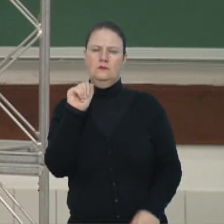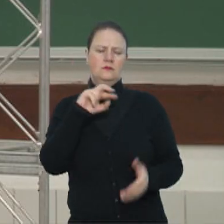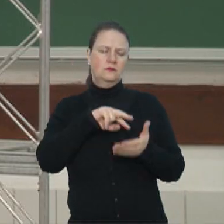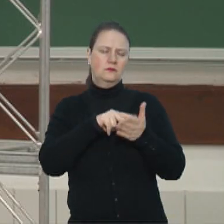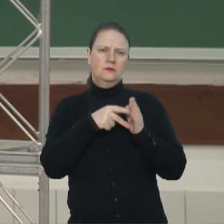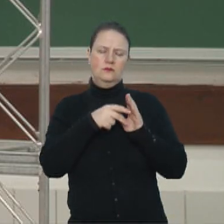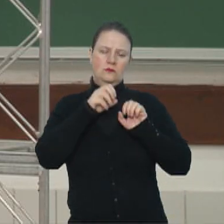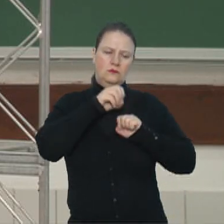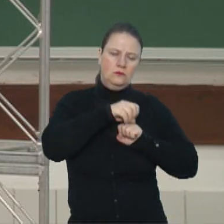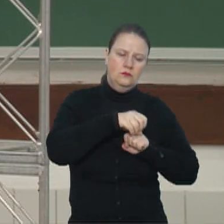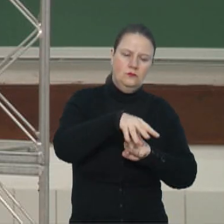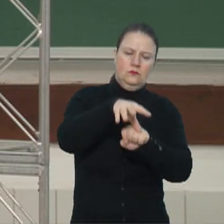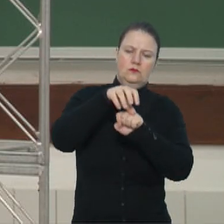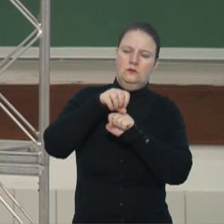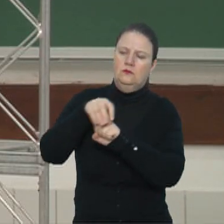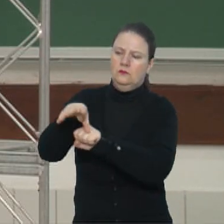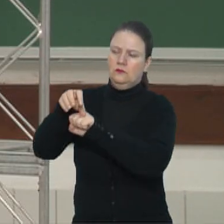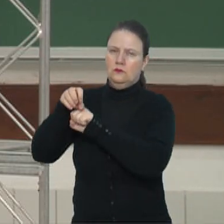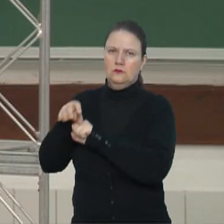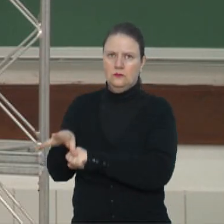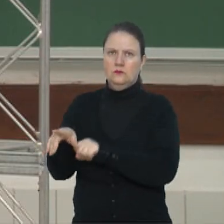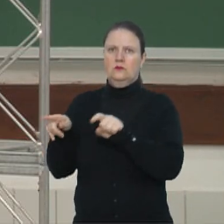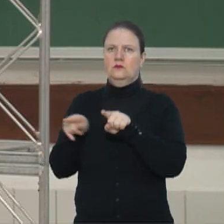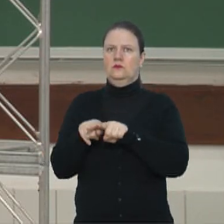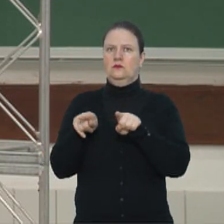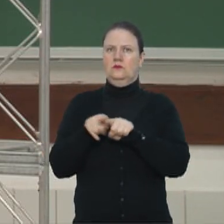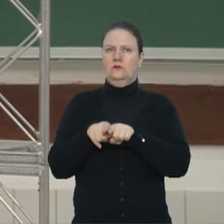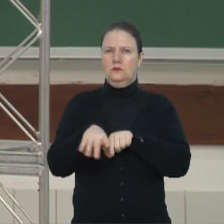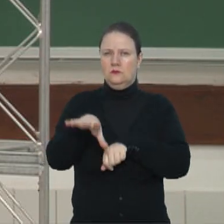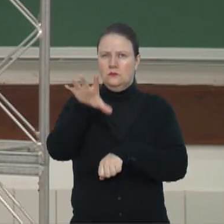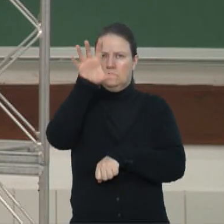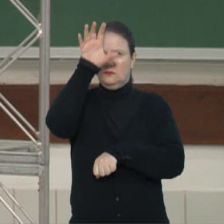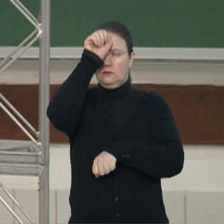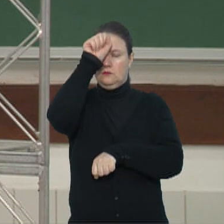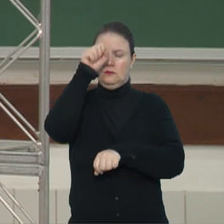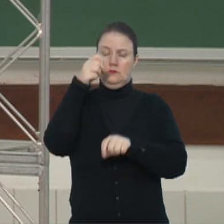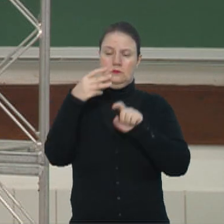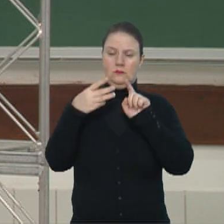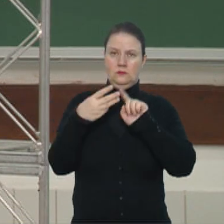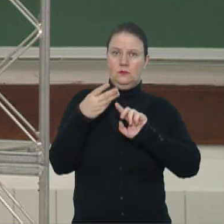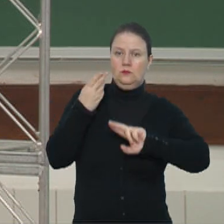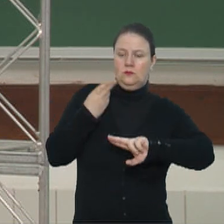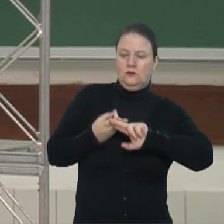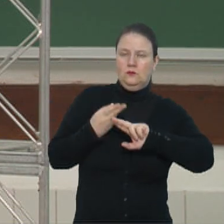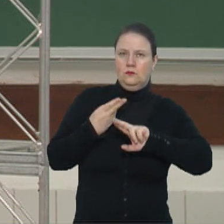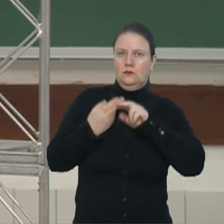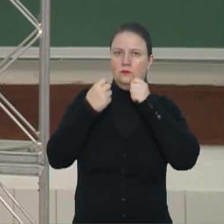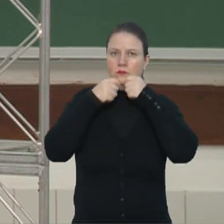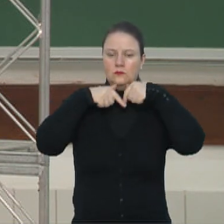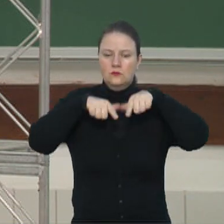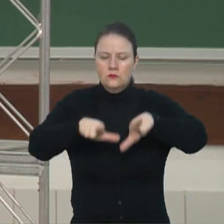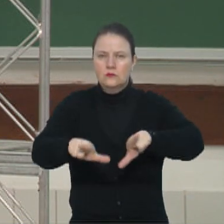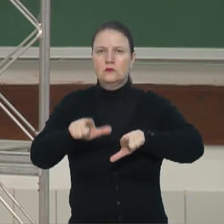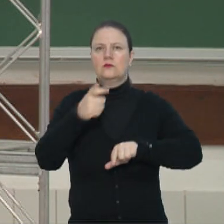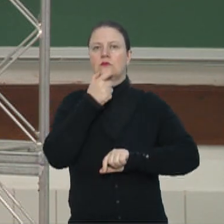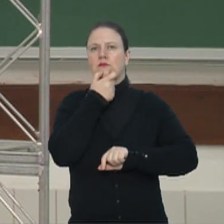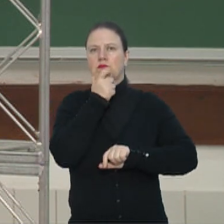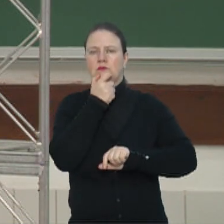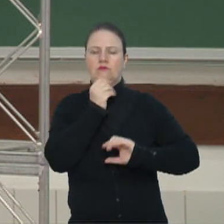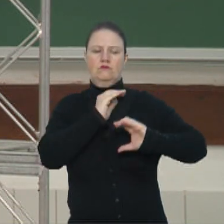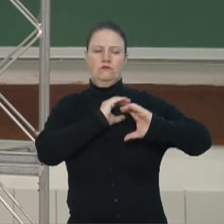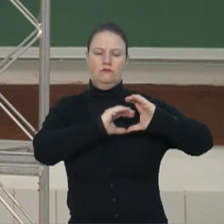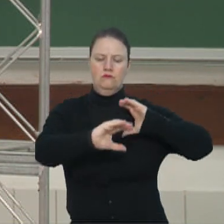à aprendizagem e ao uso do inglês como uma língua, uma forma de comunicação entre falantes